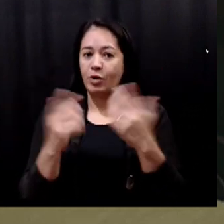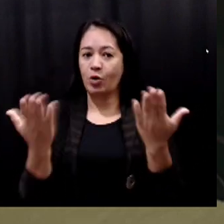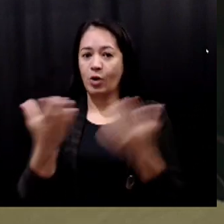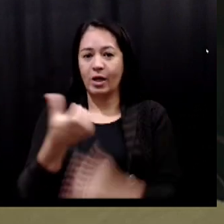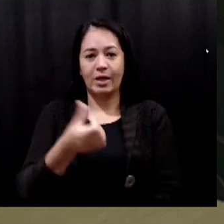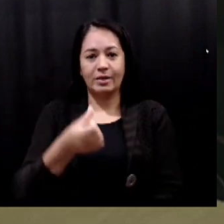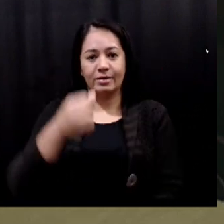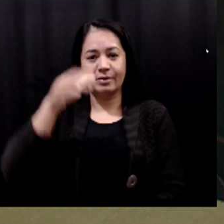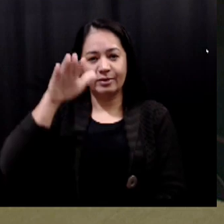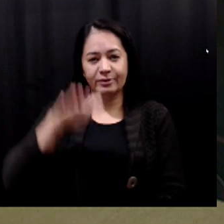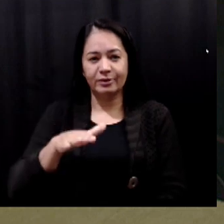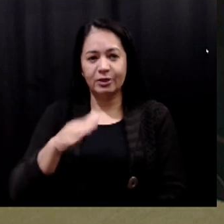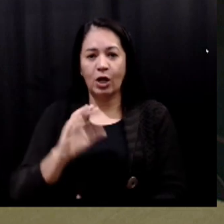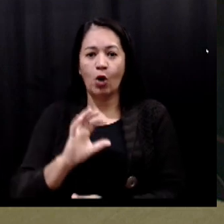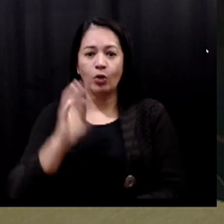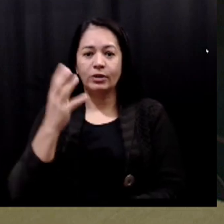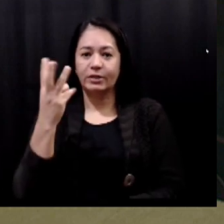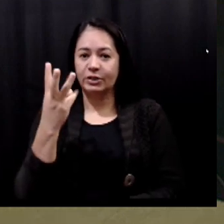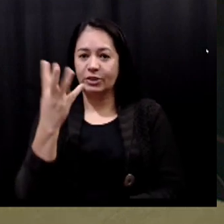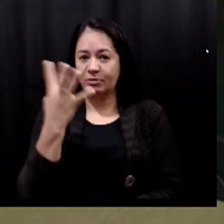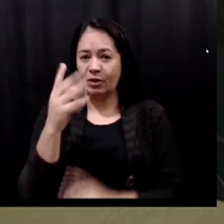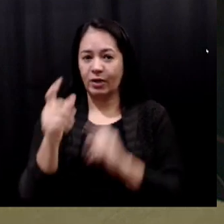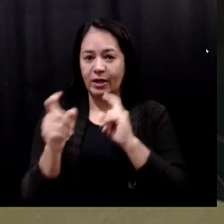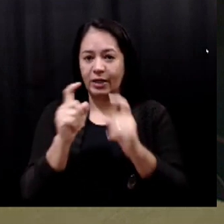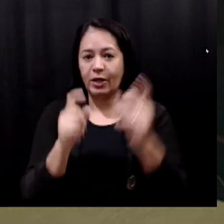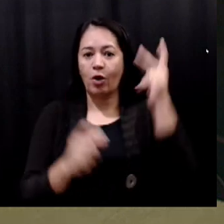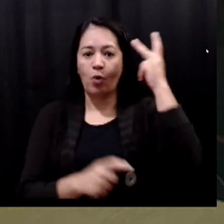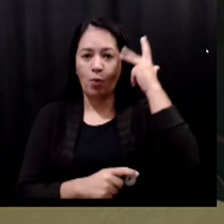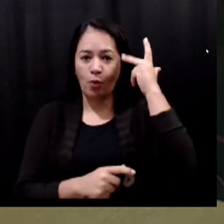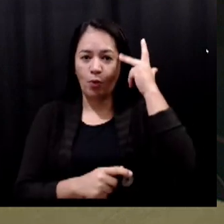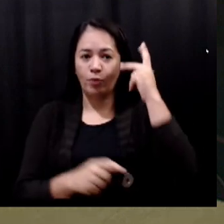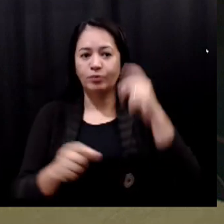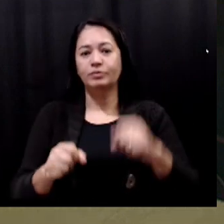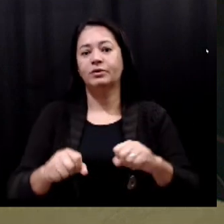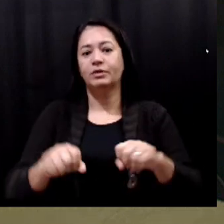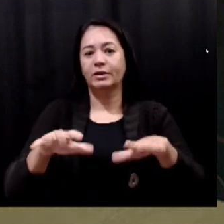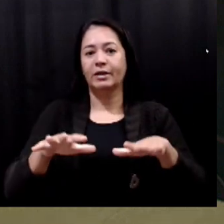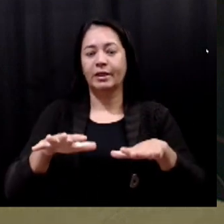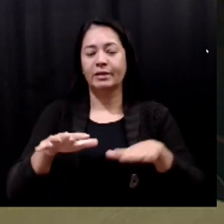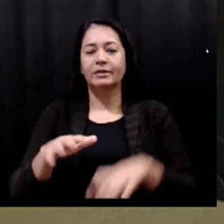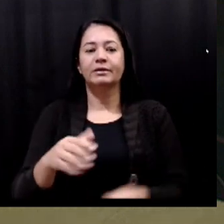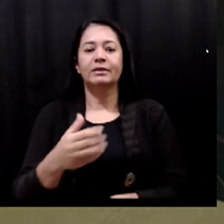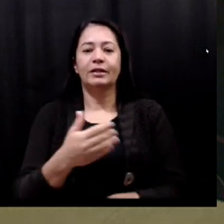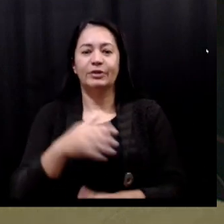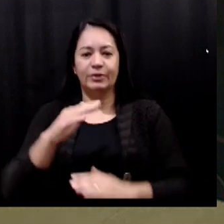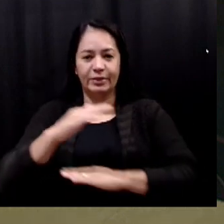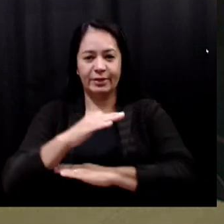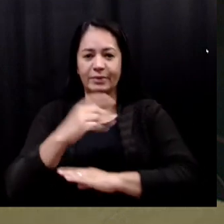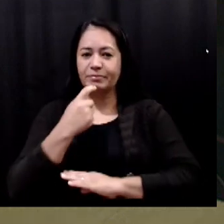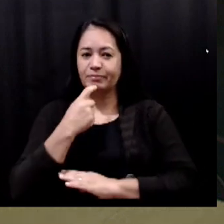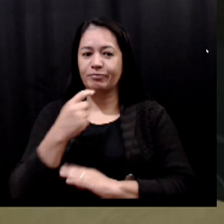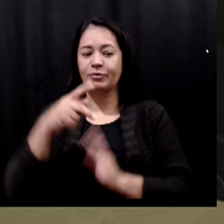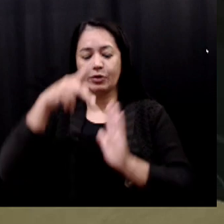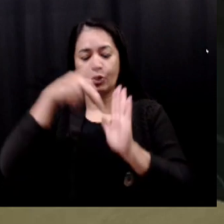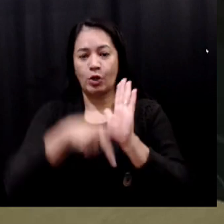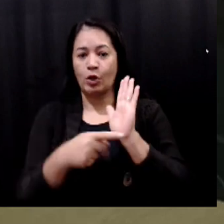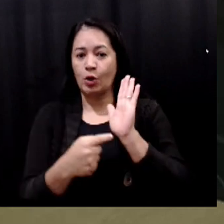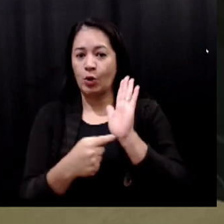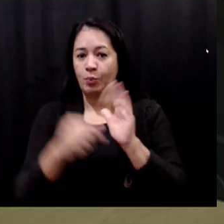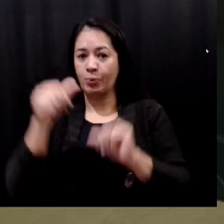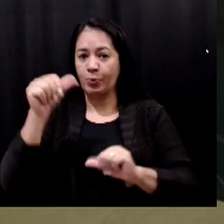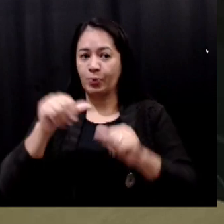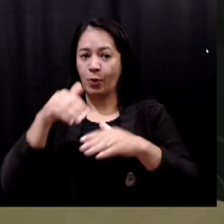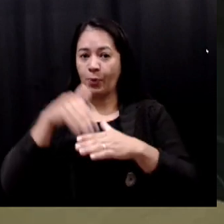a 34ª reunião ordinária no plenário da Câmara de Campinas. Entre os projetos que devem ser analisados e votados